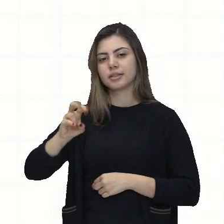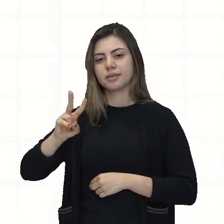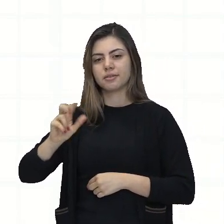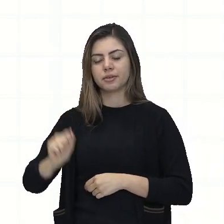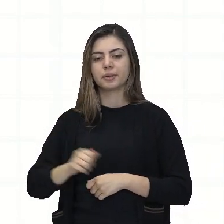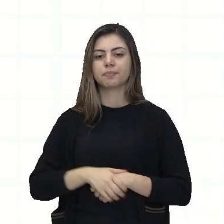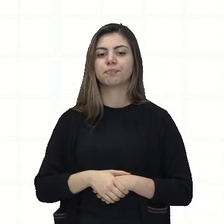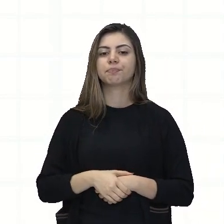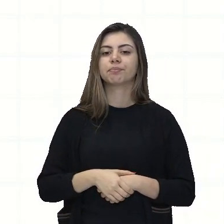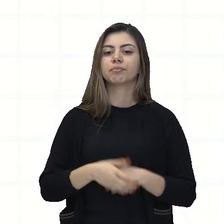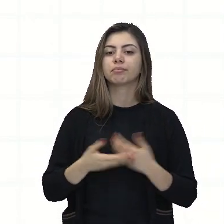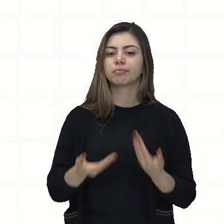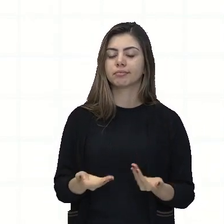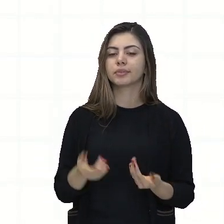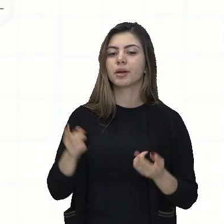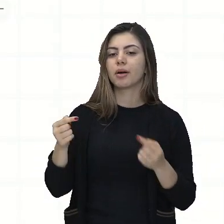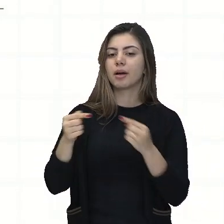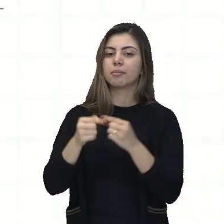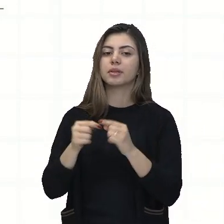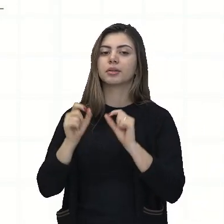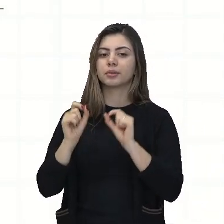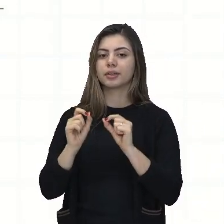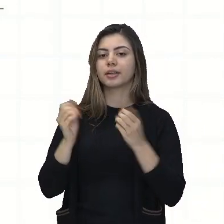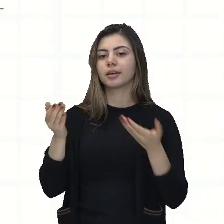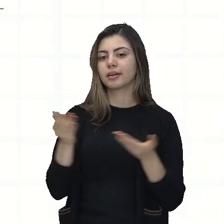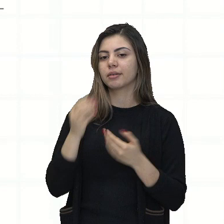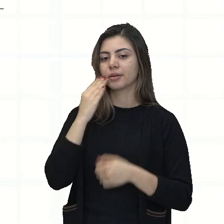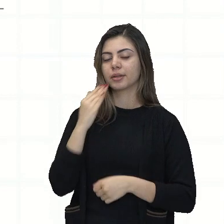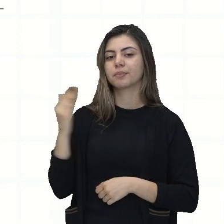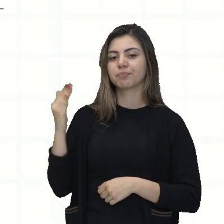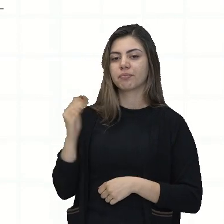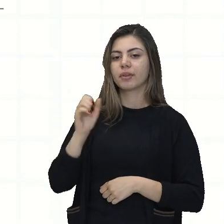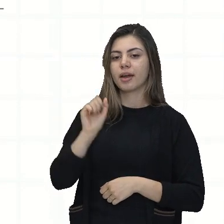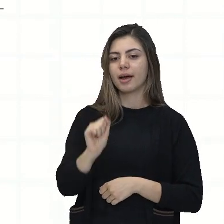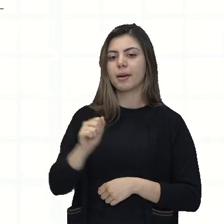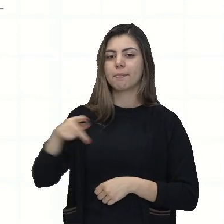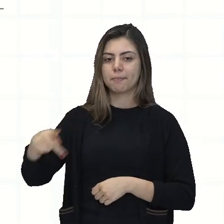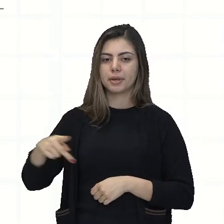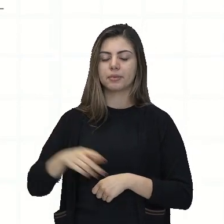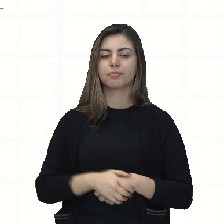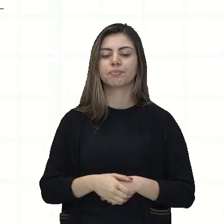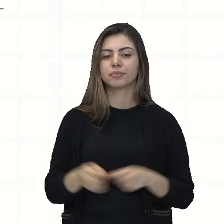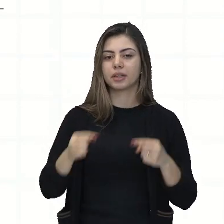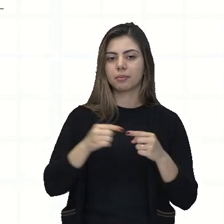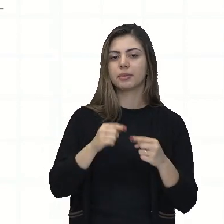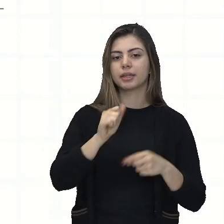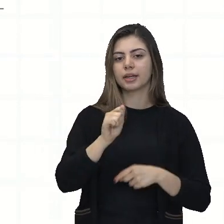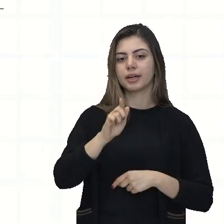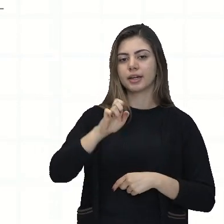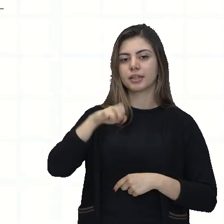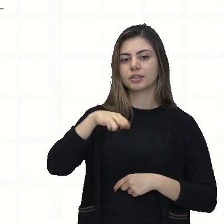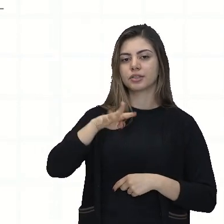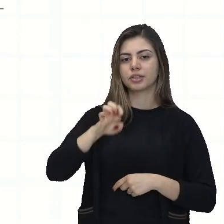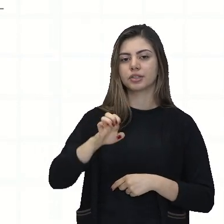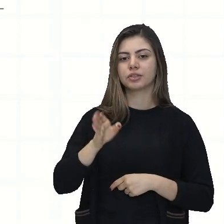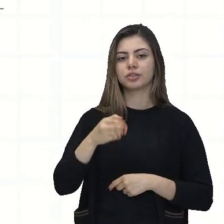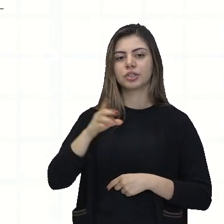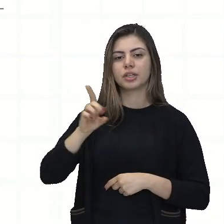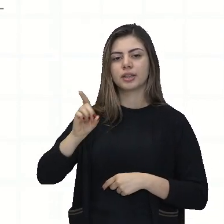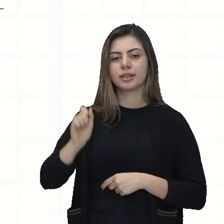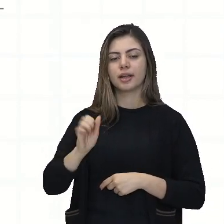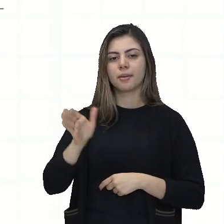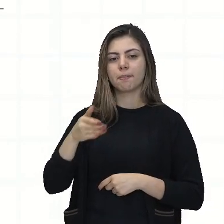eu vou chamar de agente da passiva. Coloquei só a P, mas é agente da passiva. Então, olha lá, aqui pelos voluntários é o